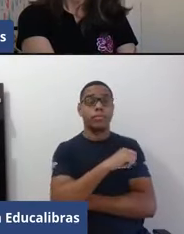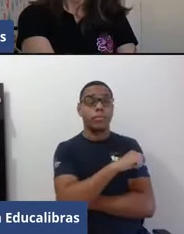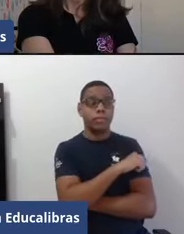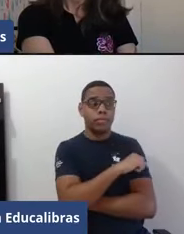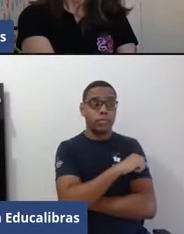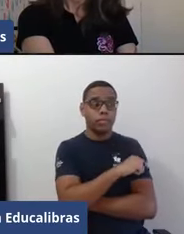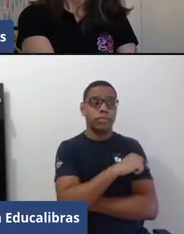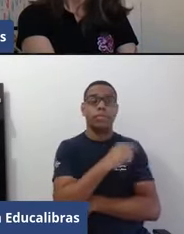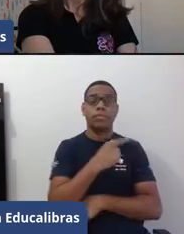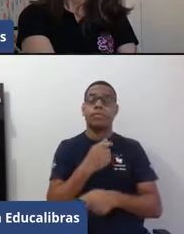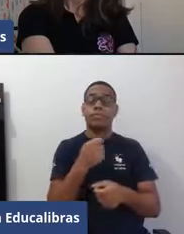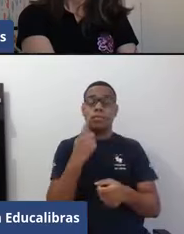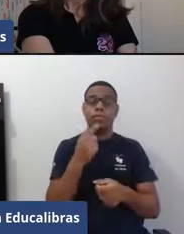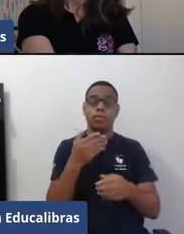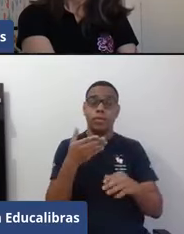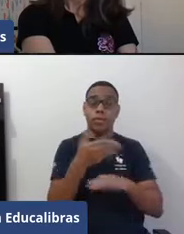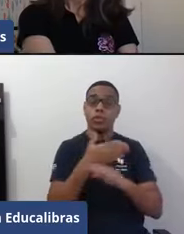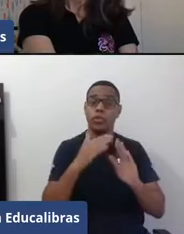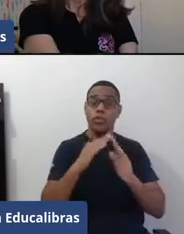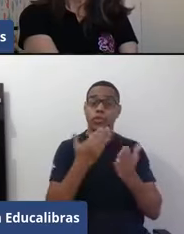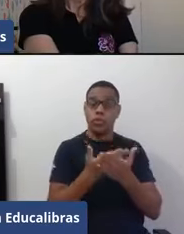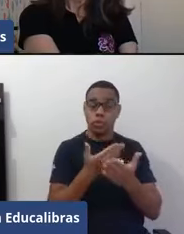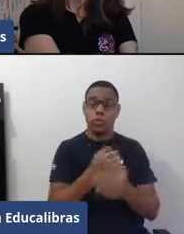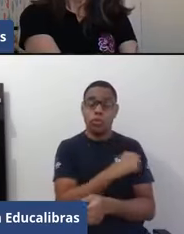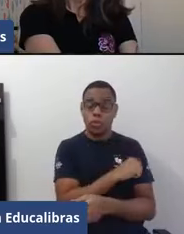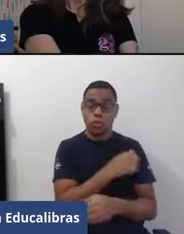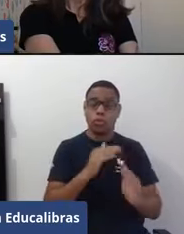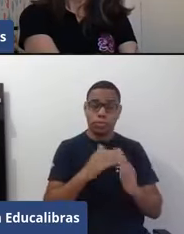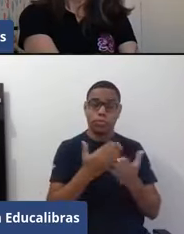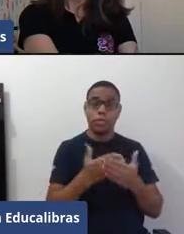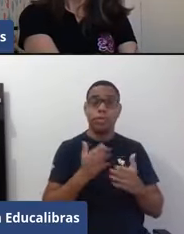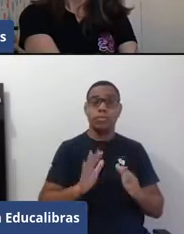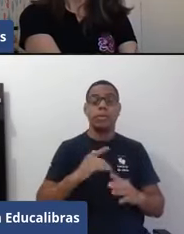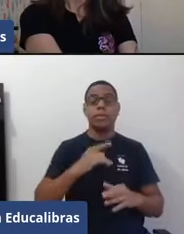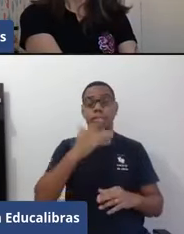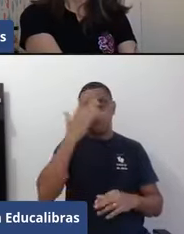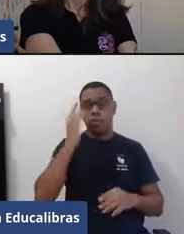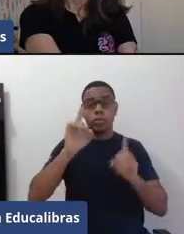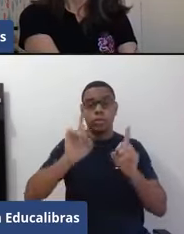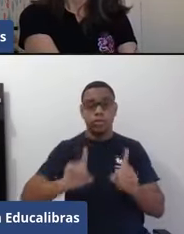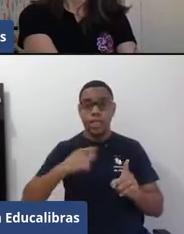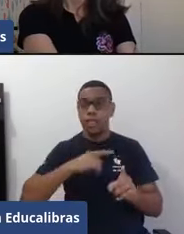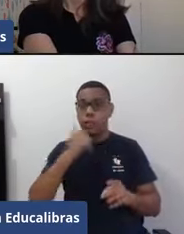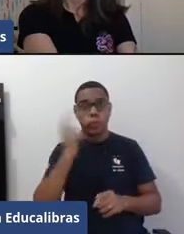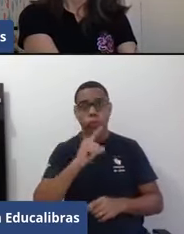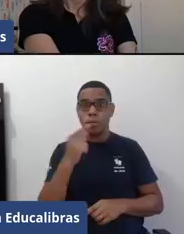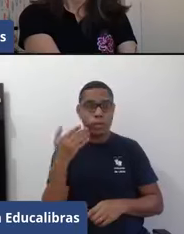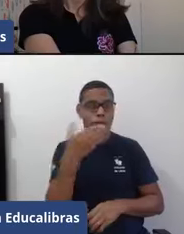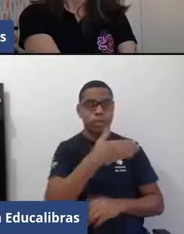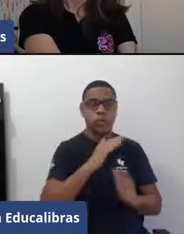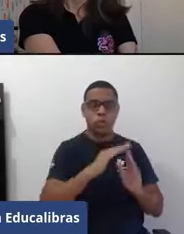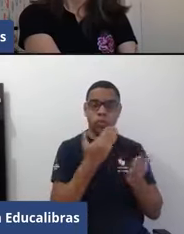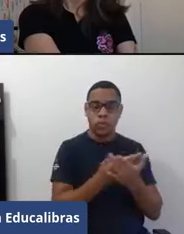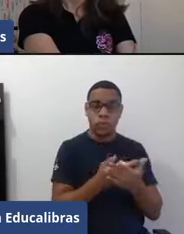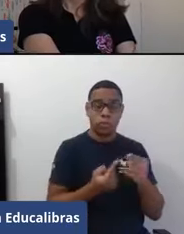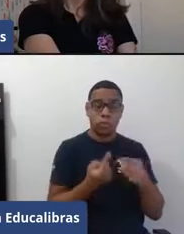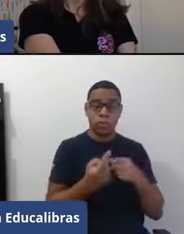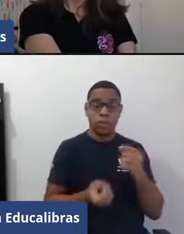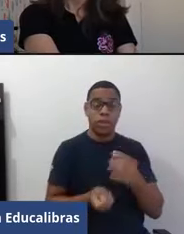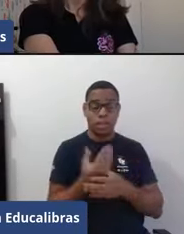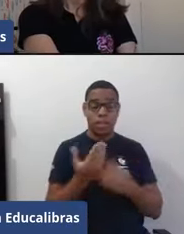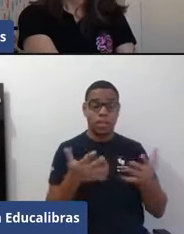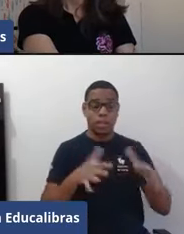obrigados a ir para a escola. Só que tem alunos com deficiência que não têm a menor condição de ir para a escola. quando a inclusão foi implantada lá, por